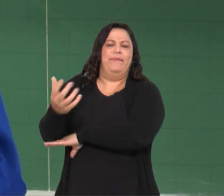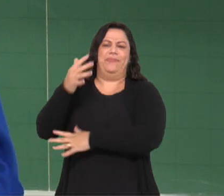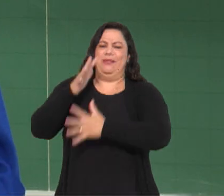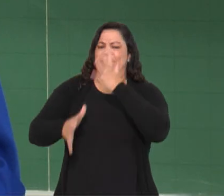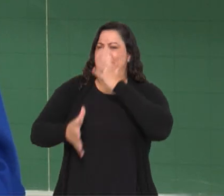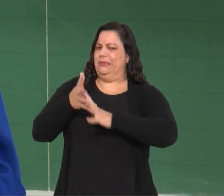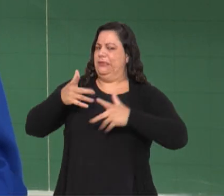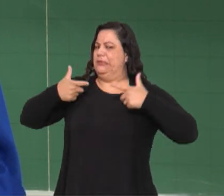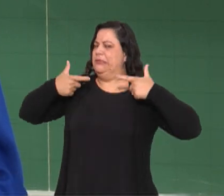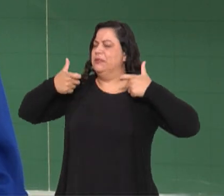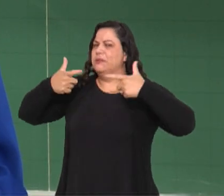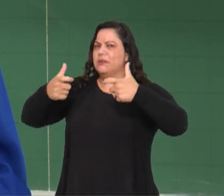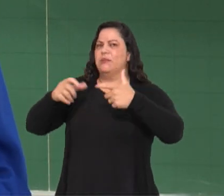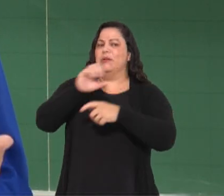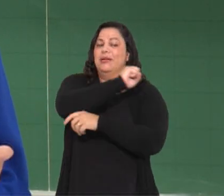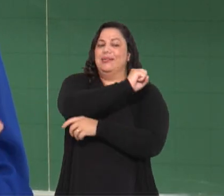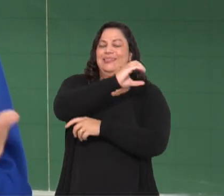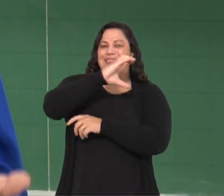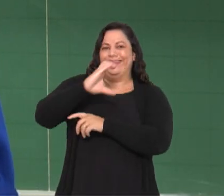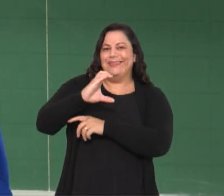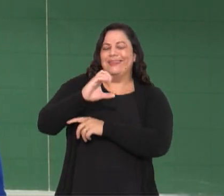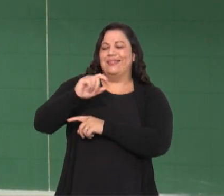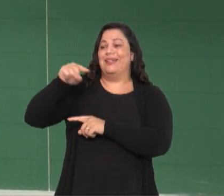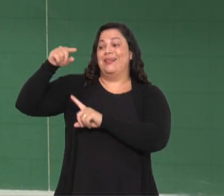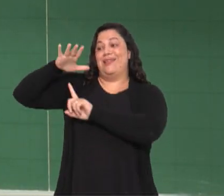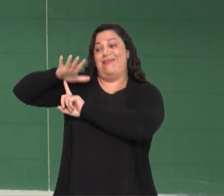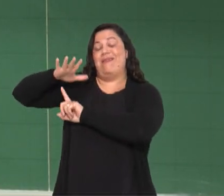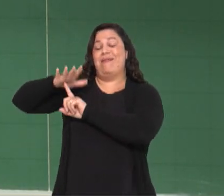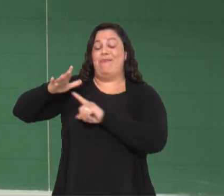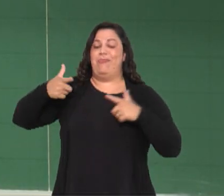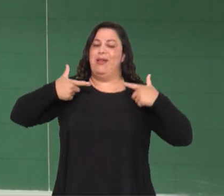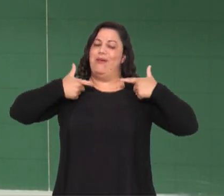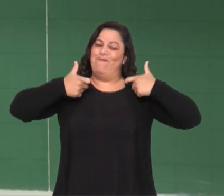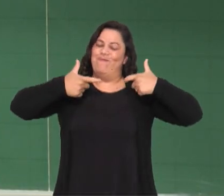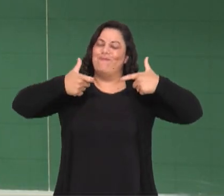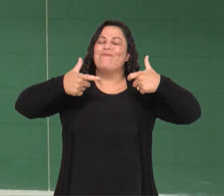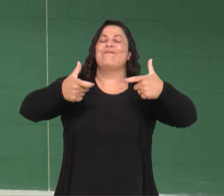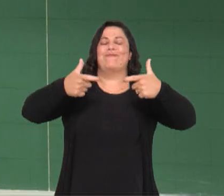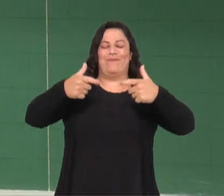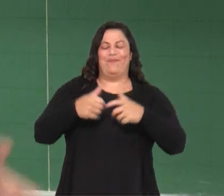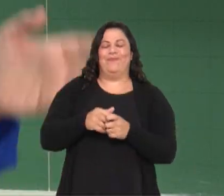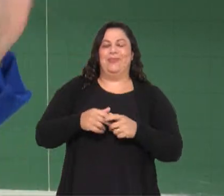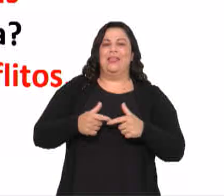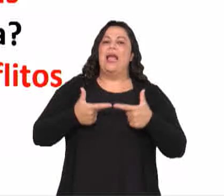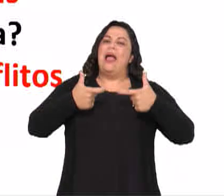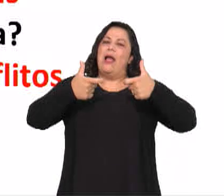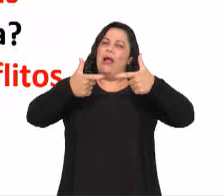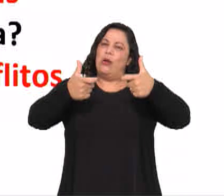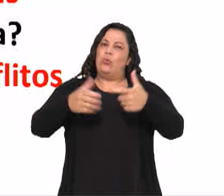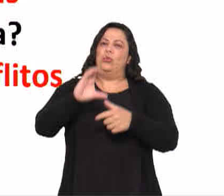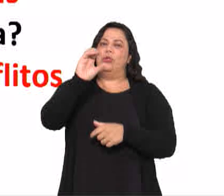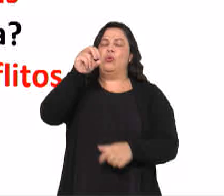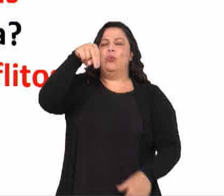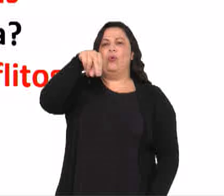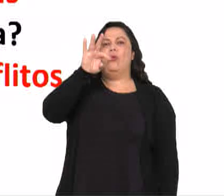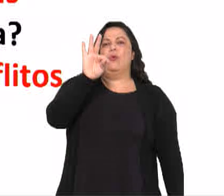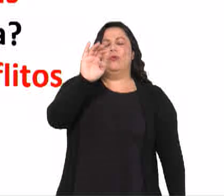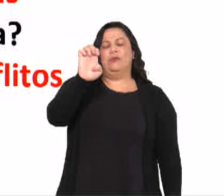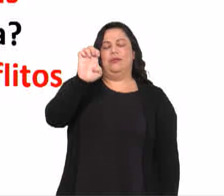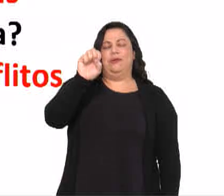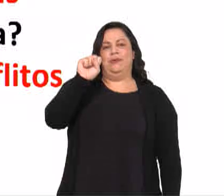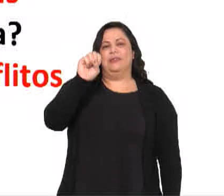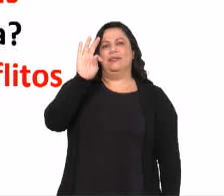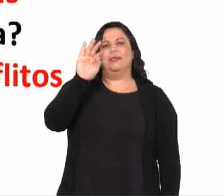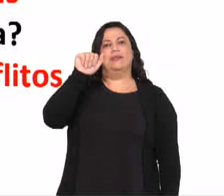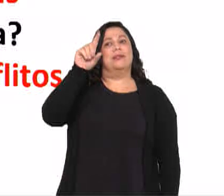conflito com o Paraná e Santa Catarina, no que nós denominamos de Guerra do Contestado, né? Então, houve ali a ocupação da região sul